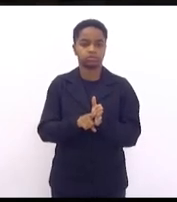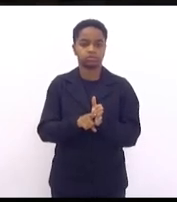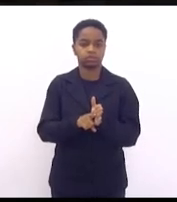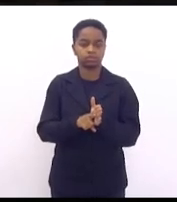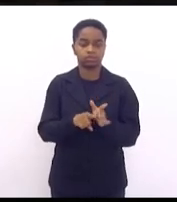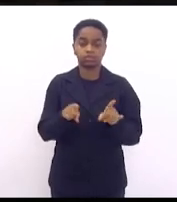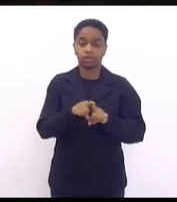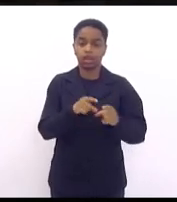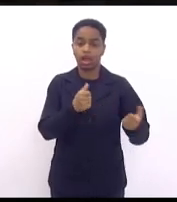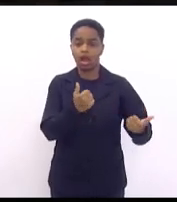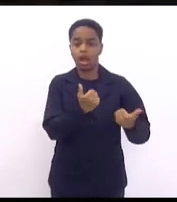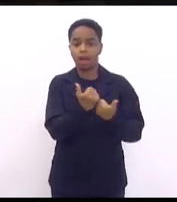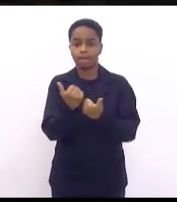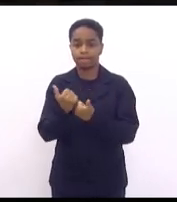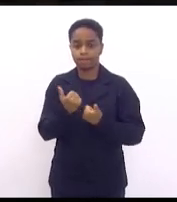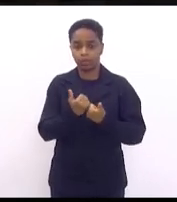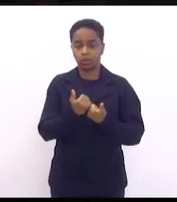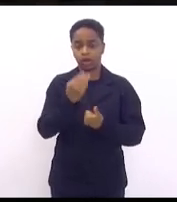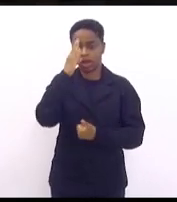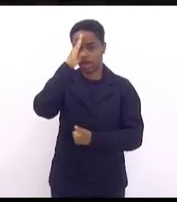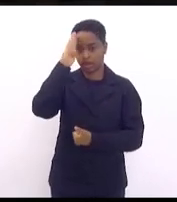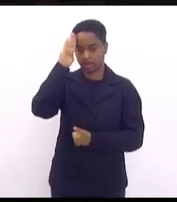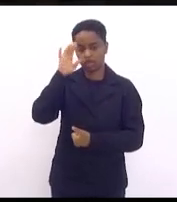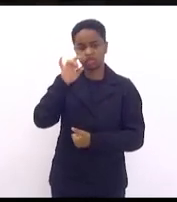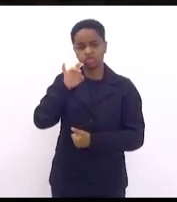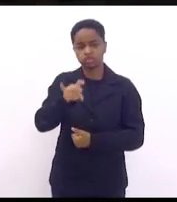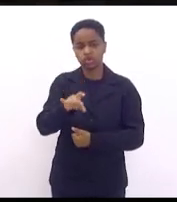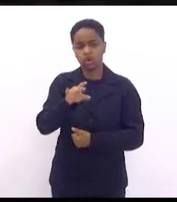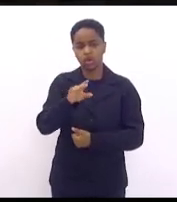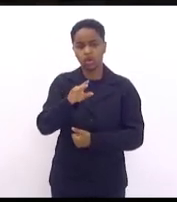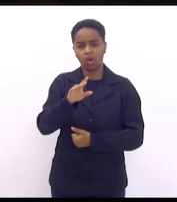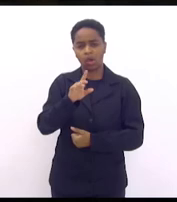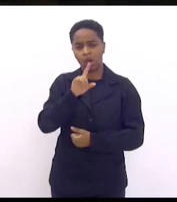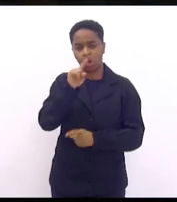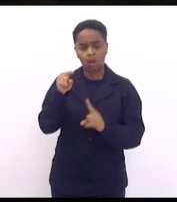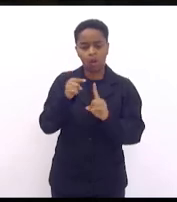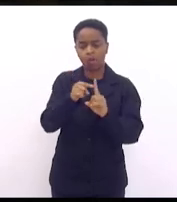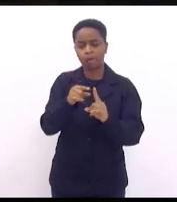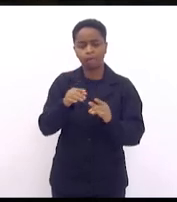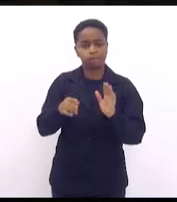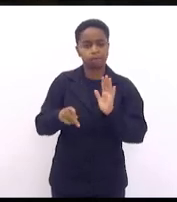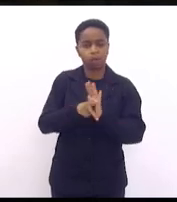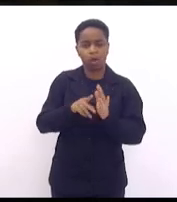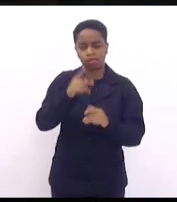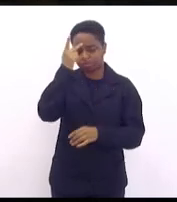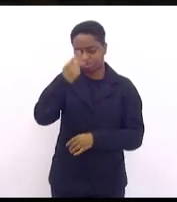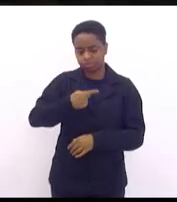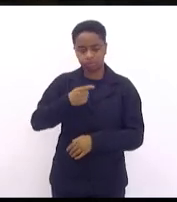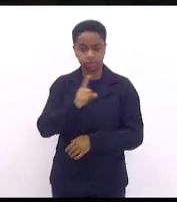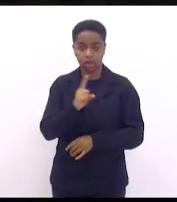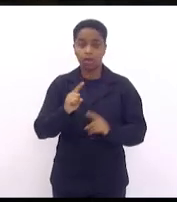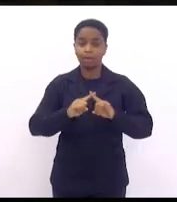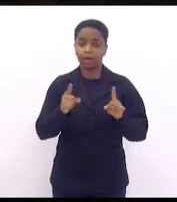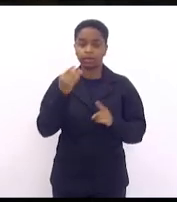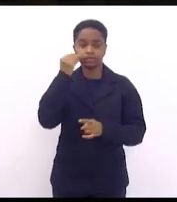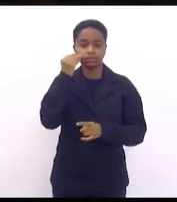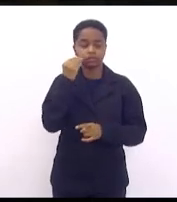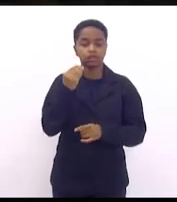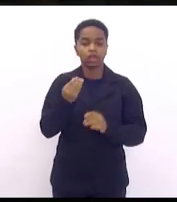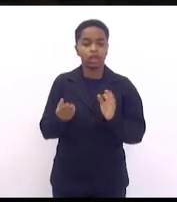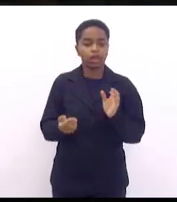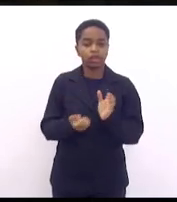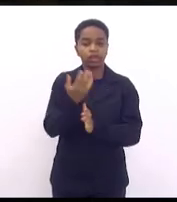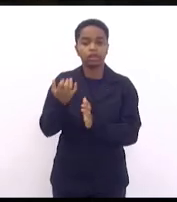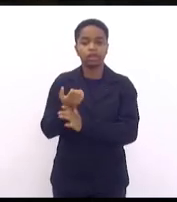e apoio à academia, não como um fim em si mesma, mas traduzindo num aumento de arrecadação tributária